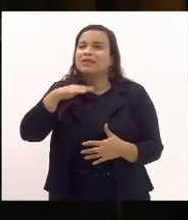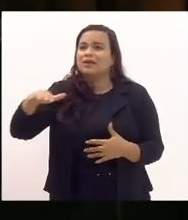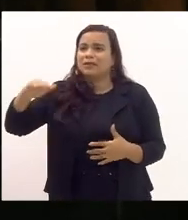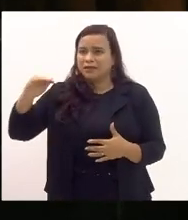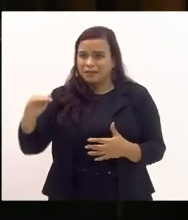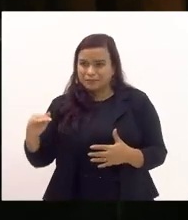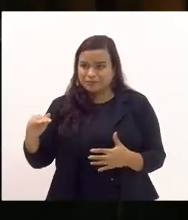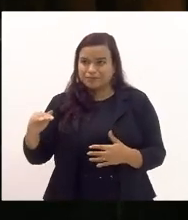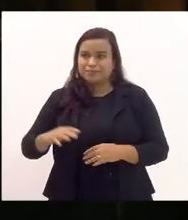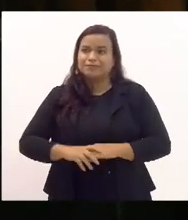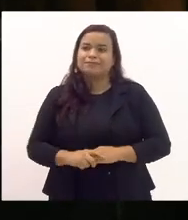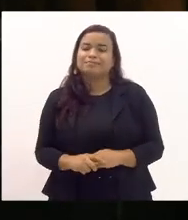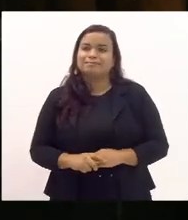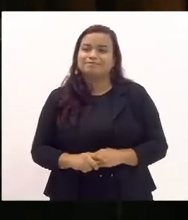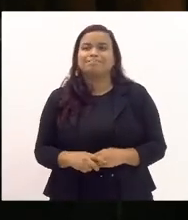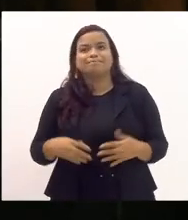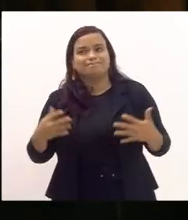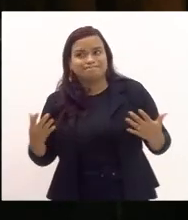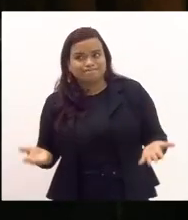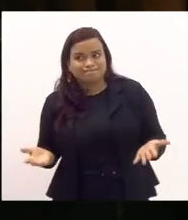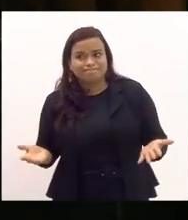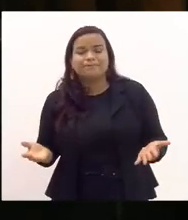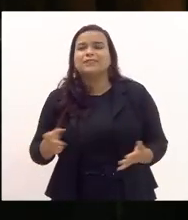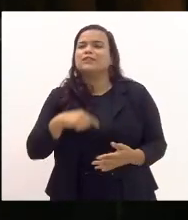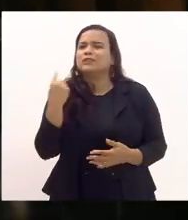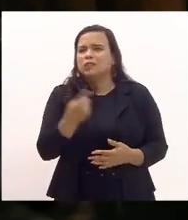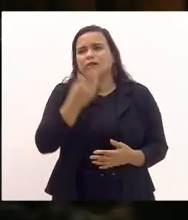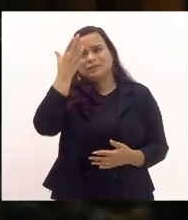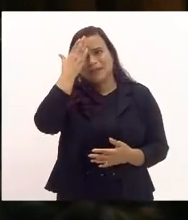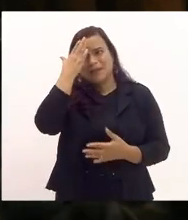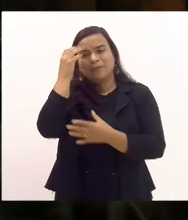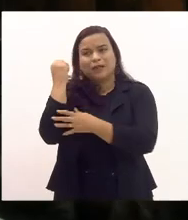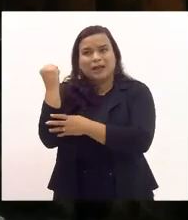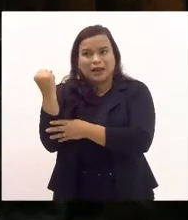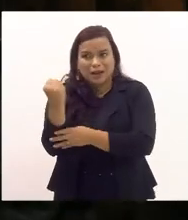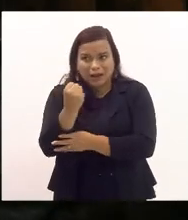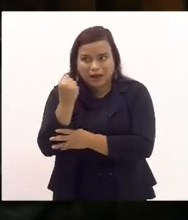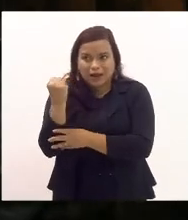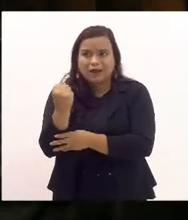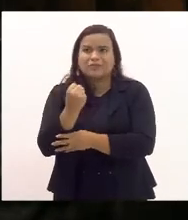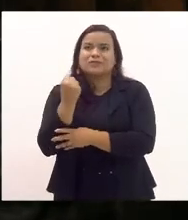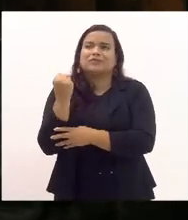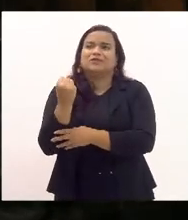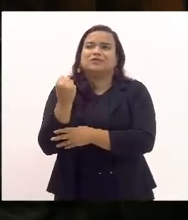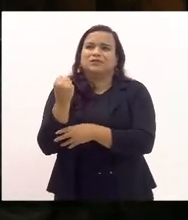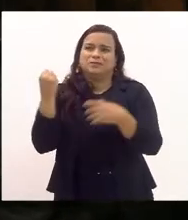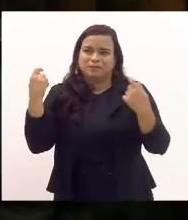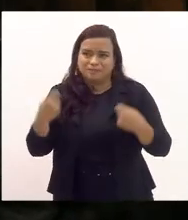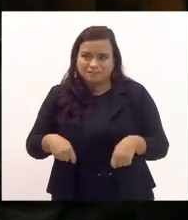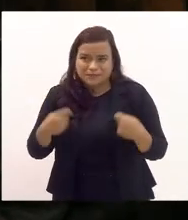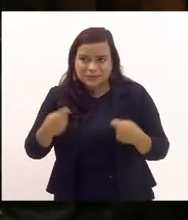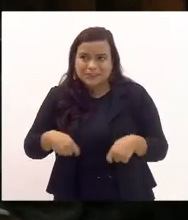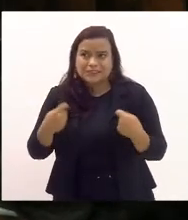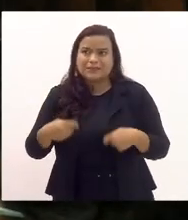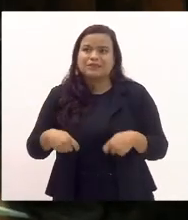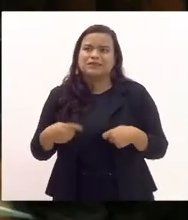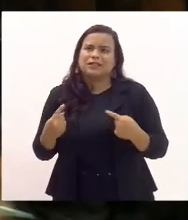da Necessidade e da gravidade do que a gente vem tentando né deputada